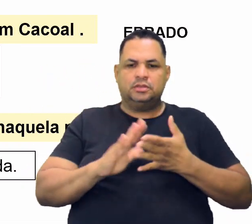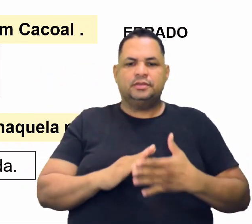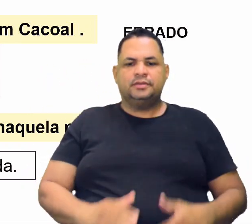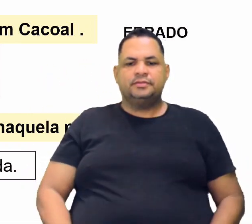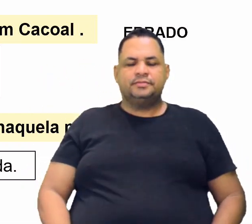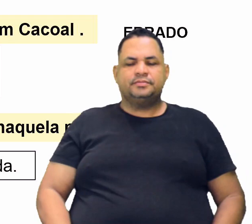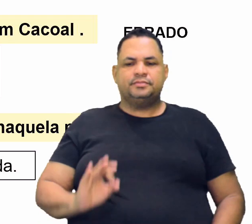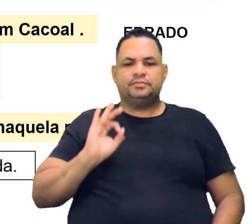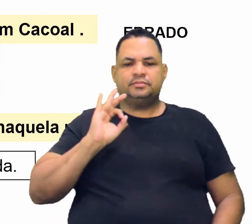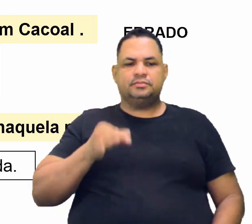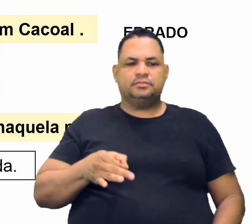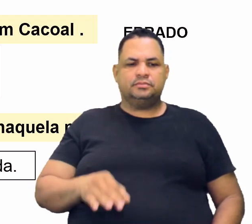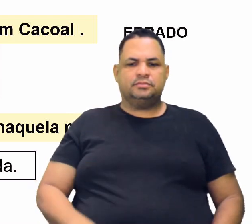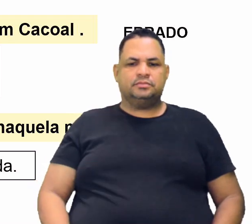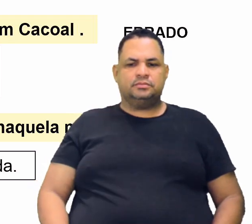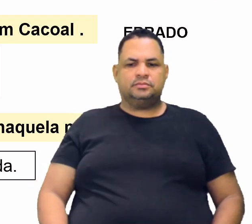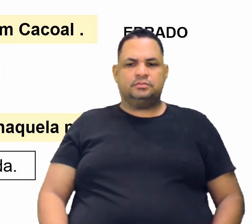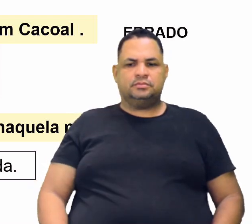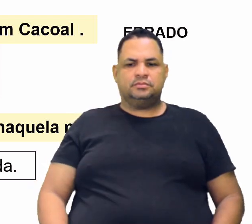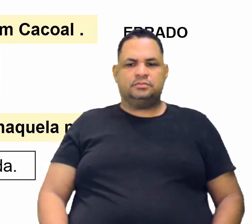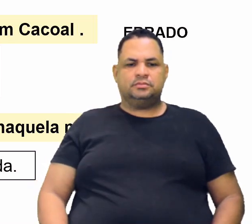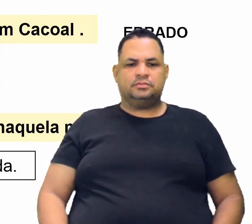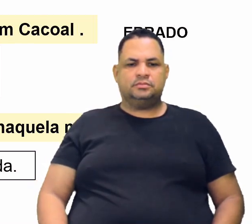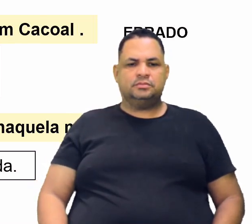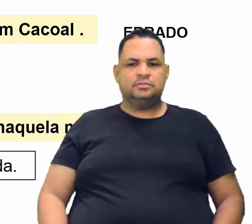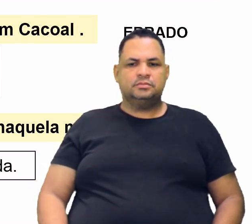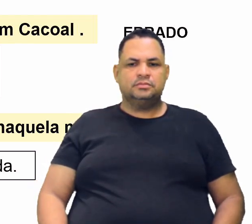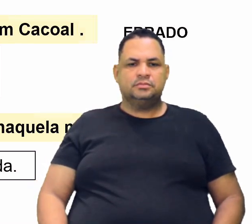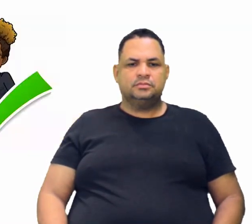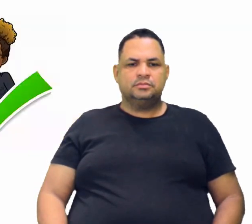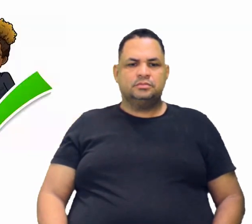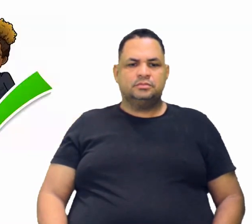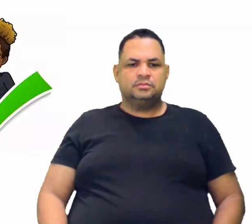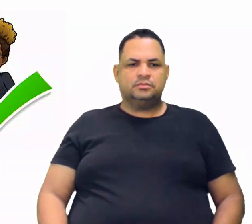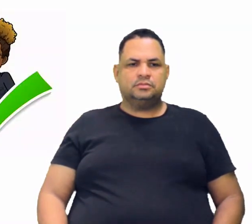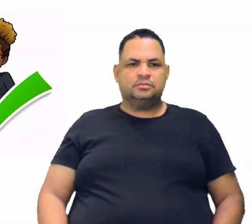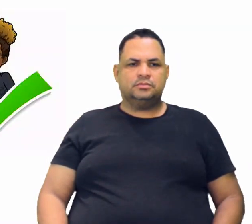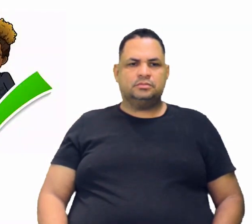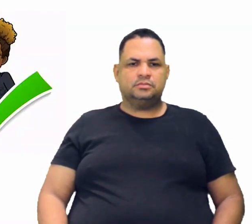quê? Correto, está certo.